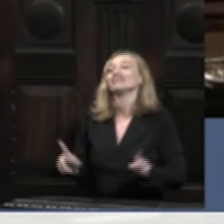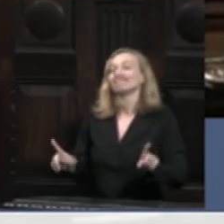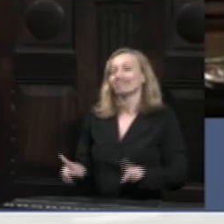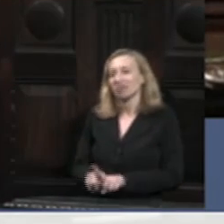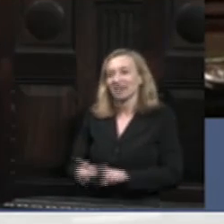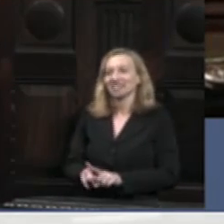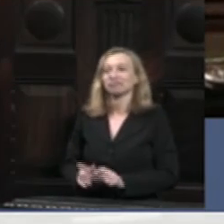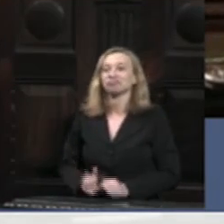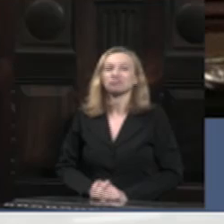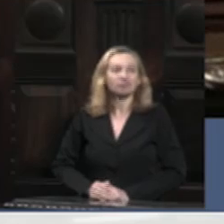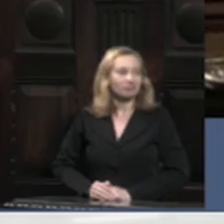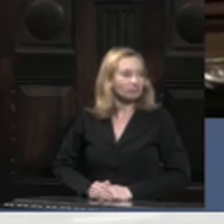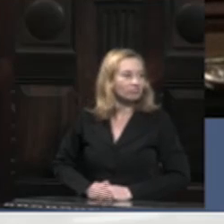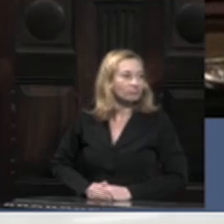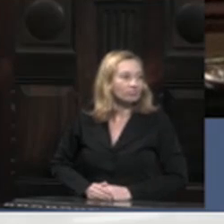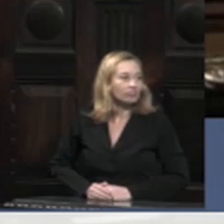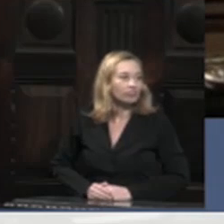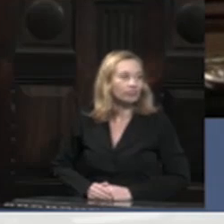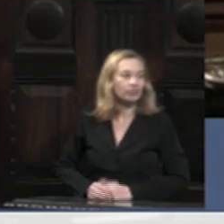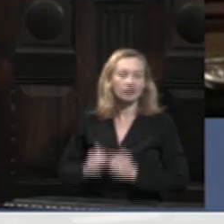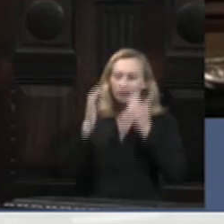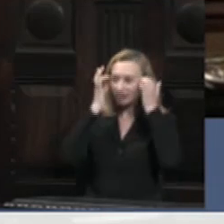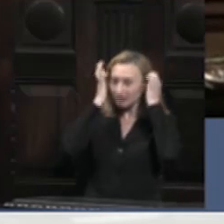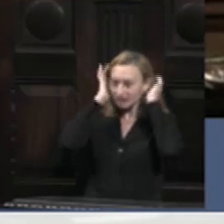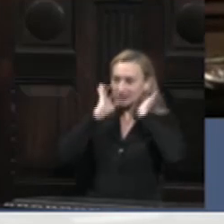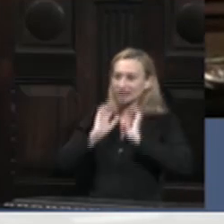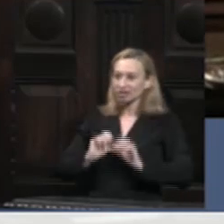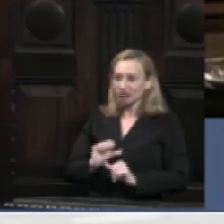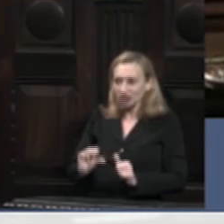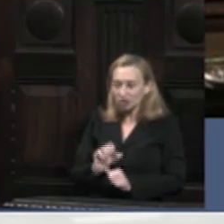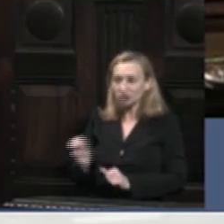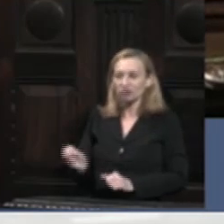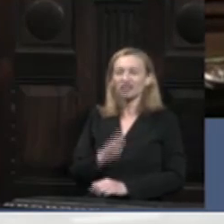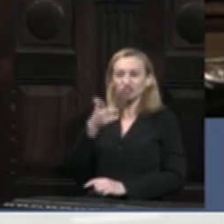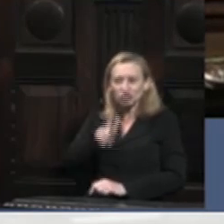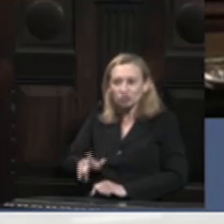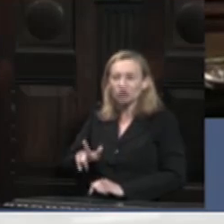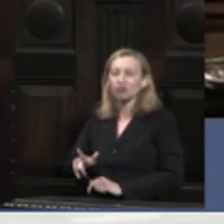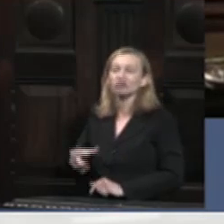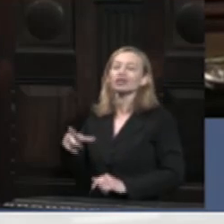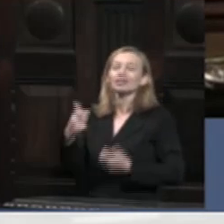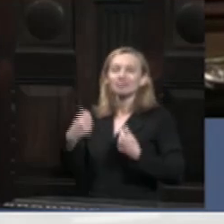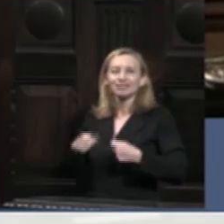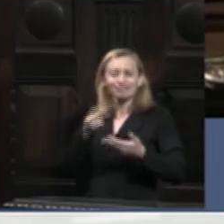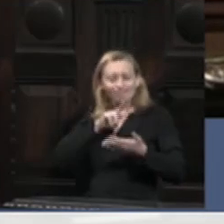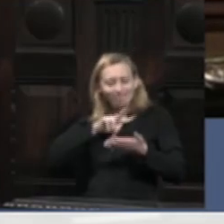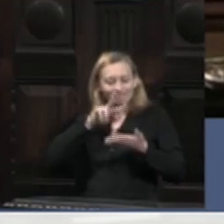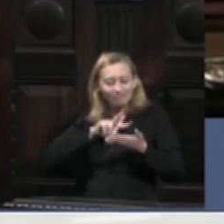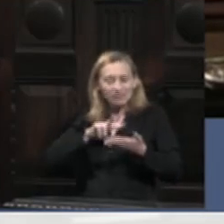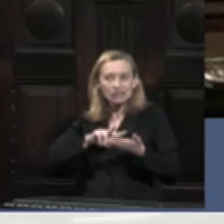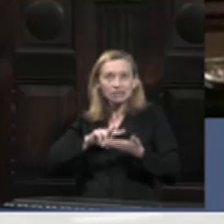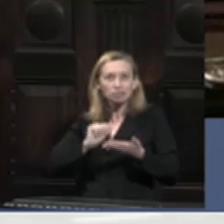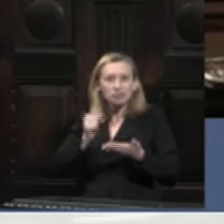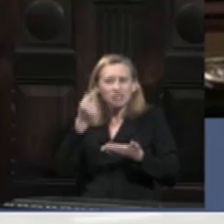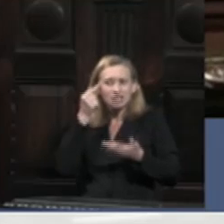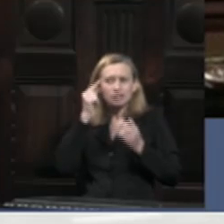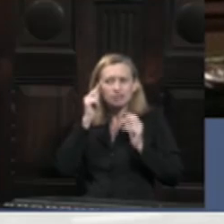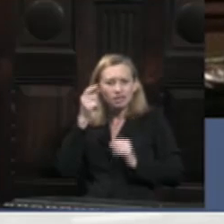na capital, também em São Gonçalo, em Itaboraí, em Campos, em Barra Mansa, em Volta